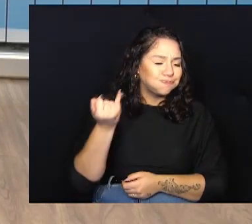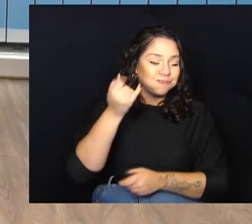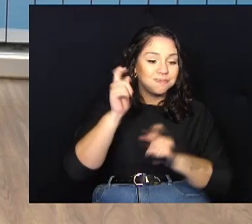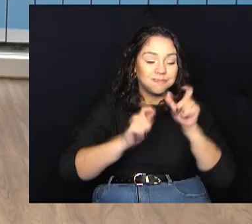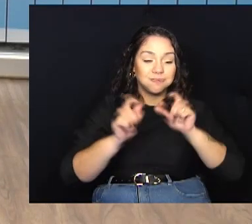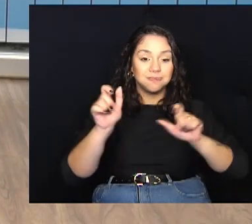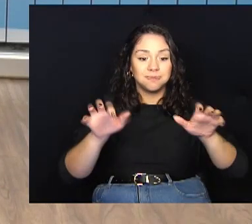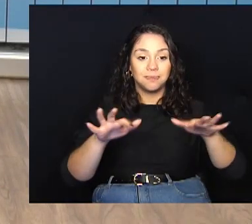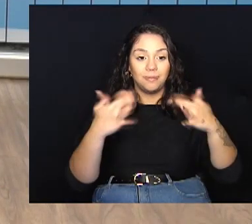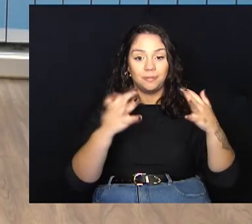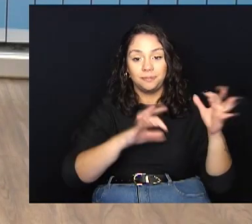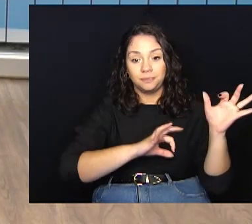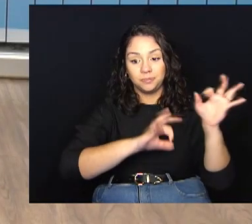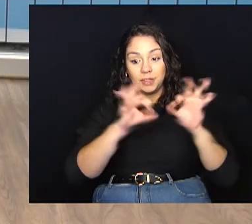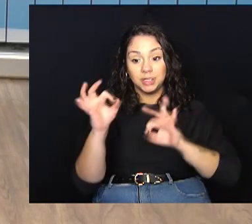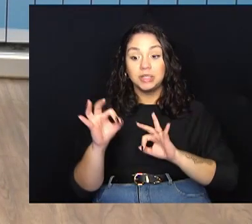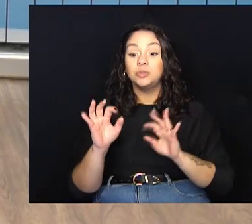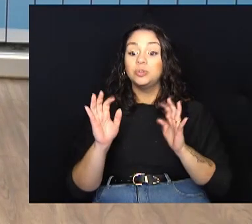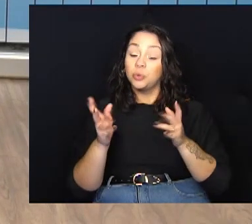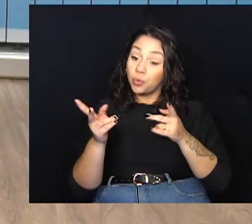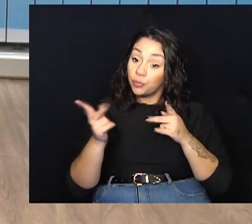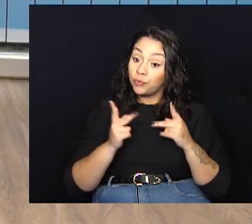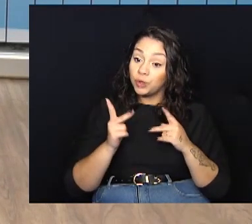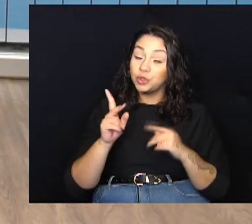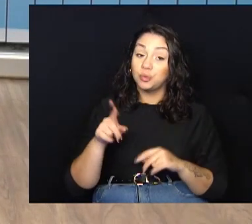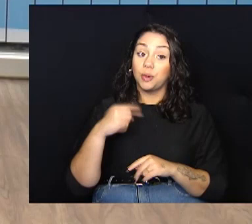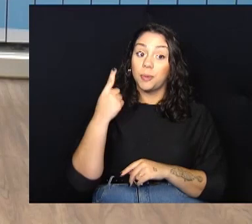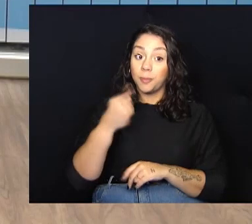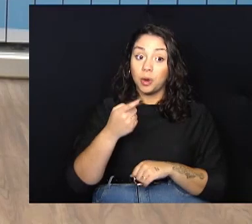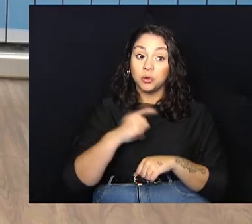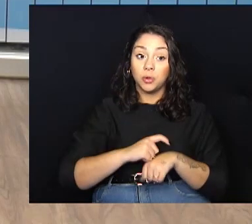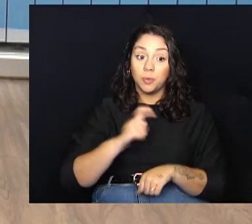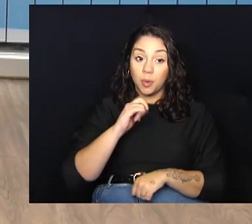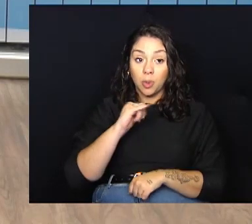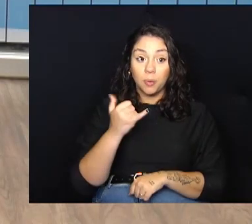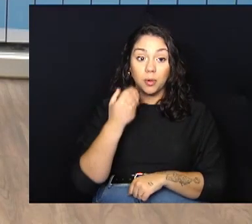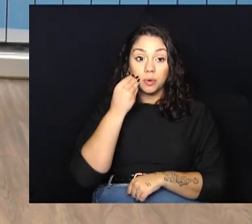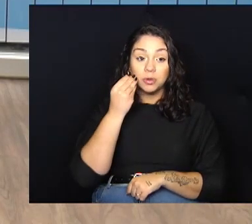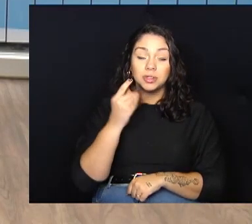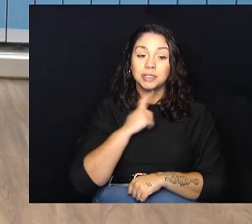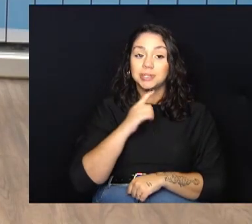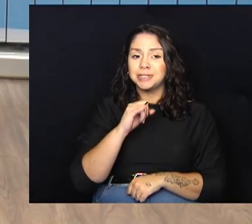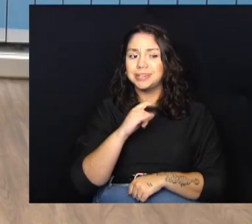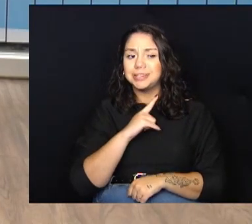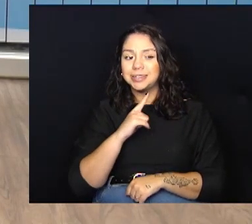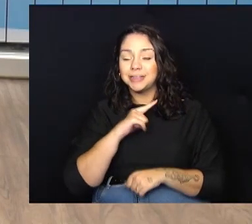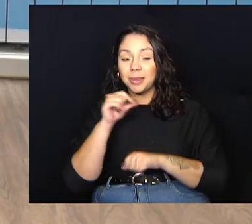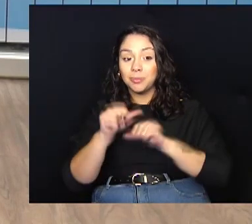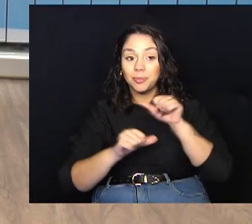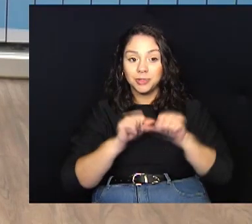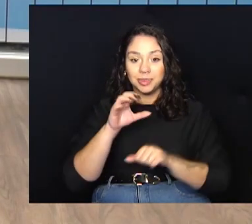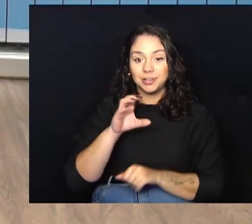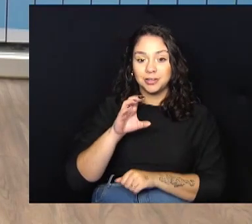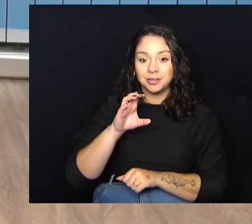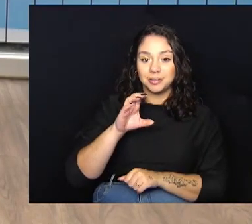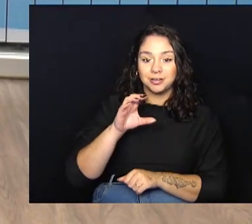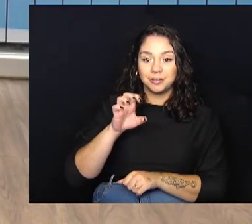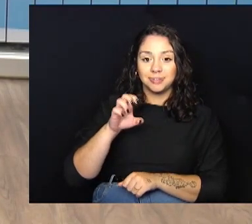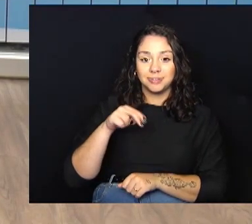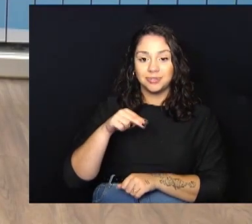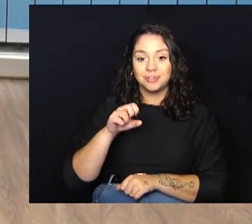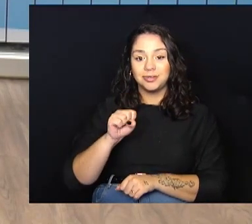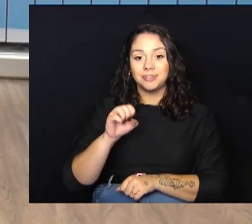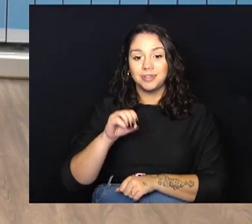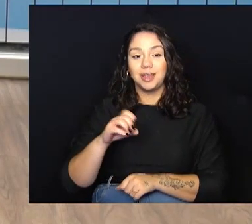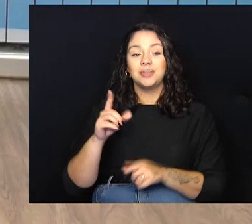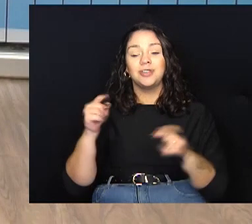nos acompanhando já faço o convite aqui para uma próxima oportunidade se tiver alguma atualização no senso as portas aqui